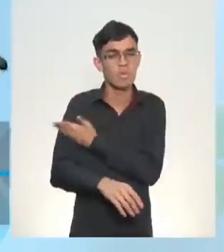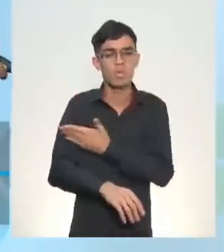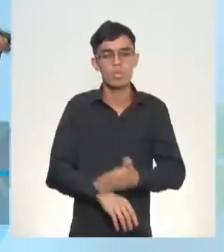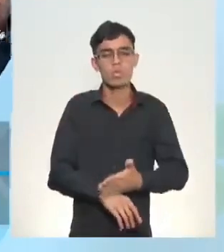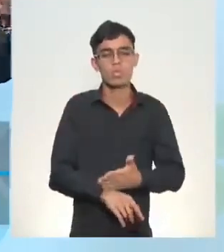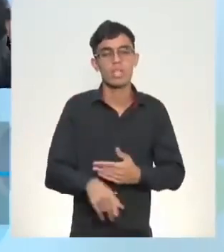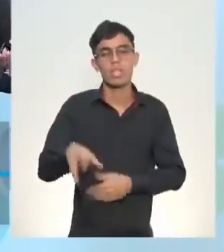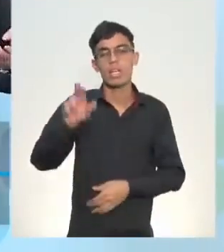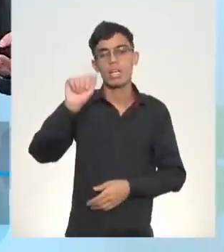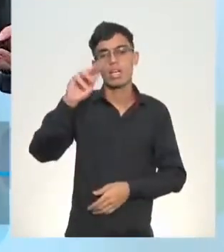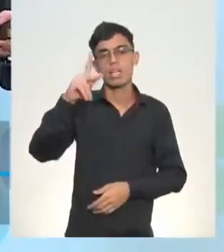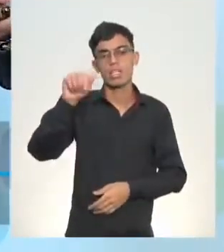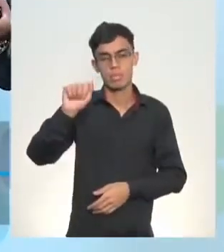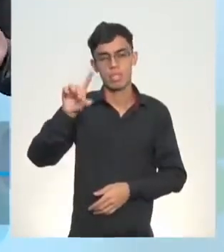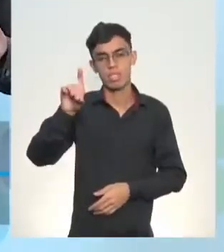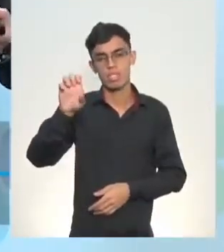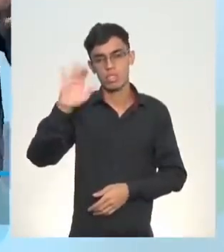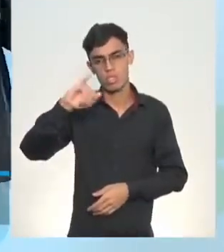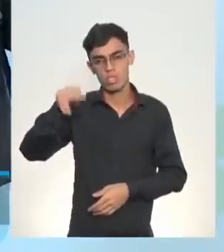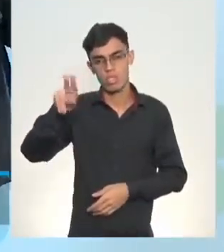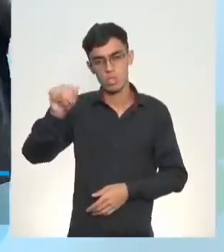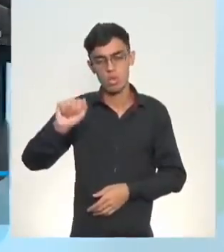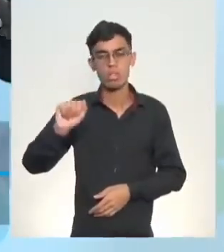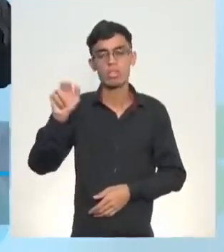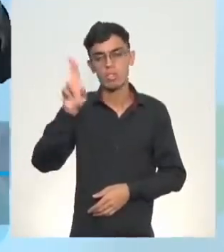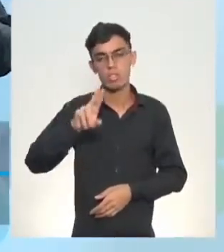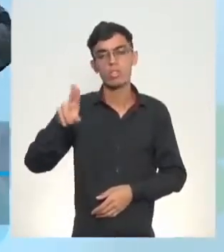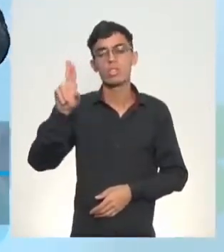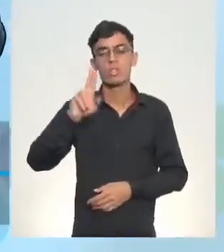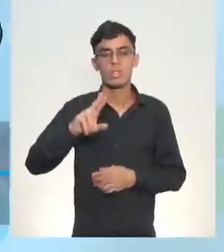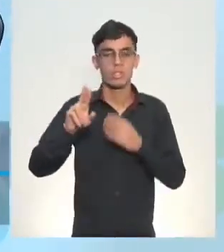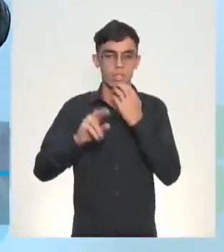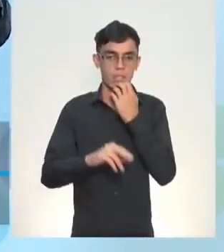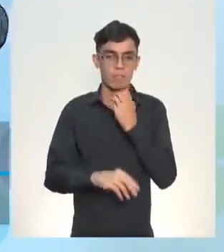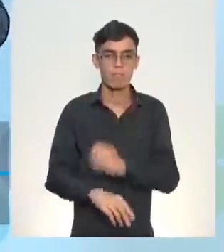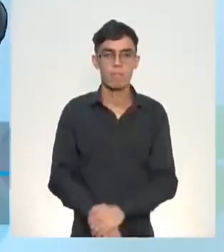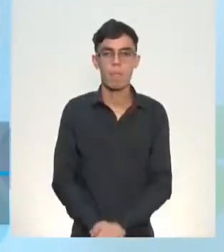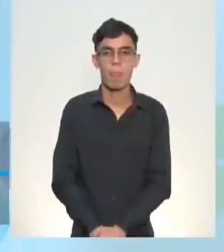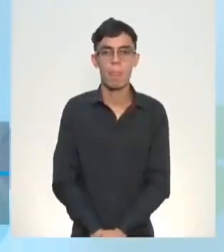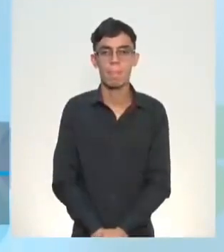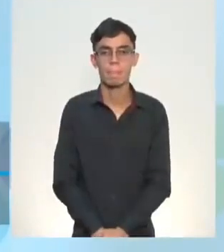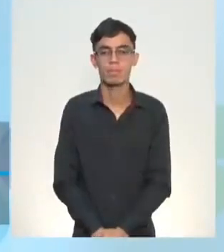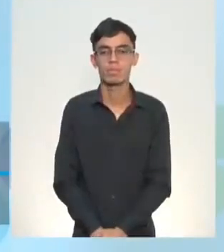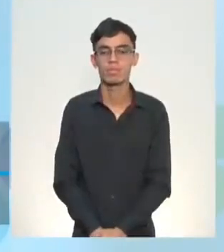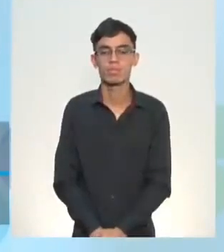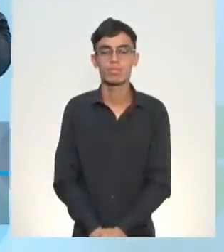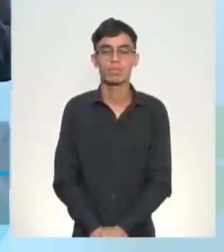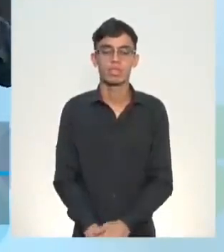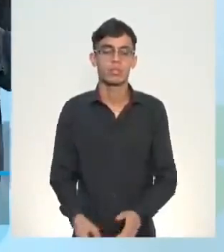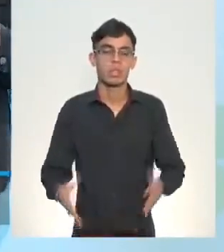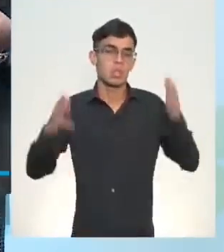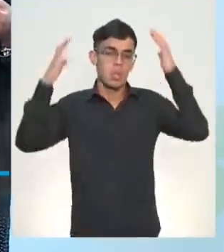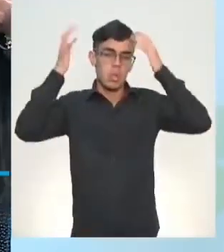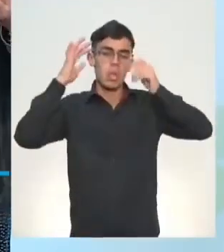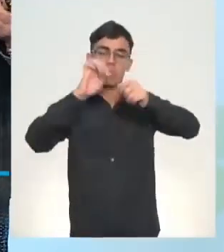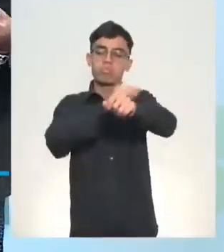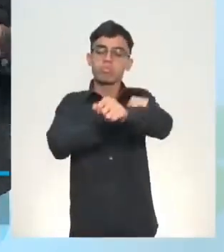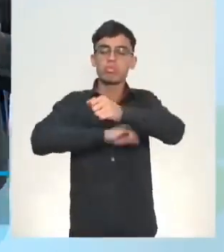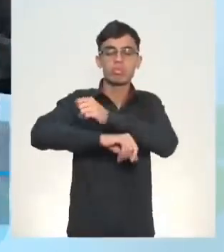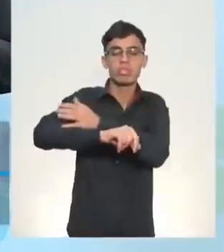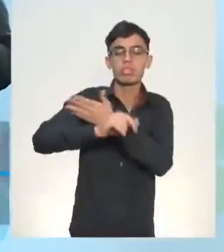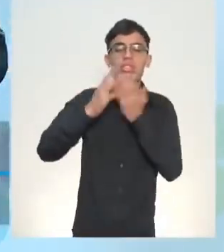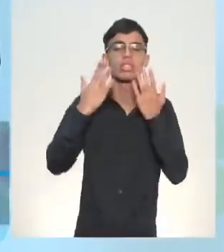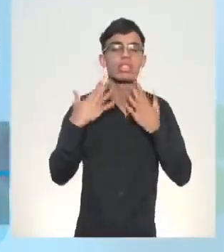de joá, né, que eles utilizam muito como, né, no banho, né, ela tem